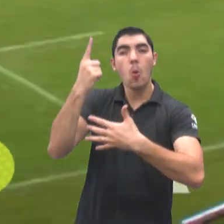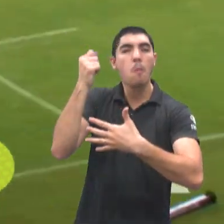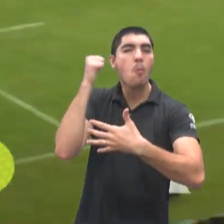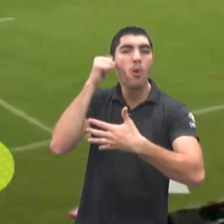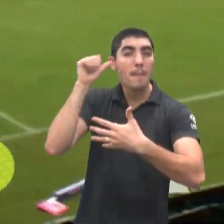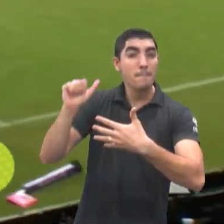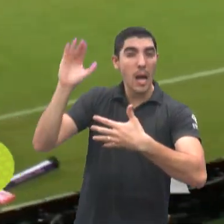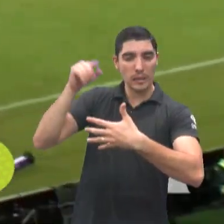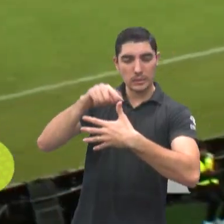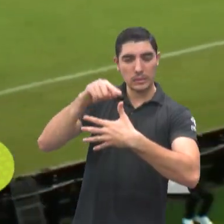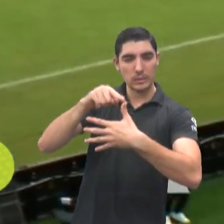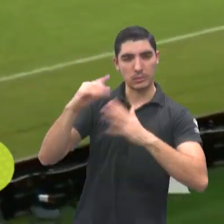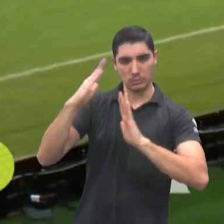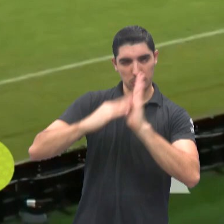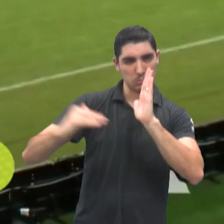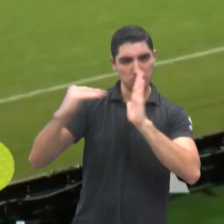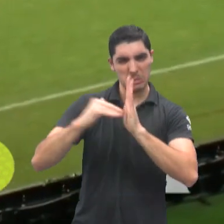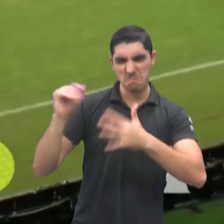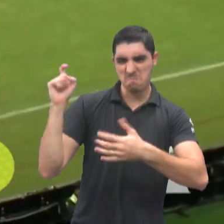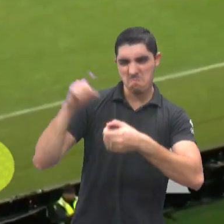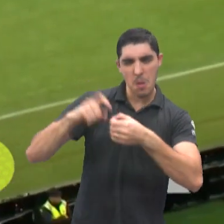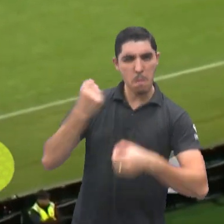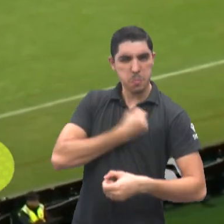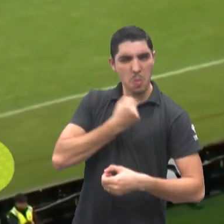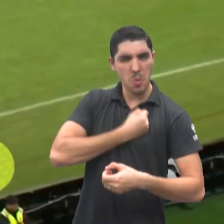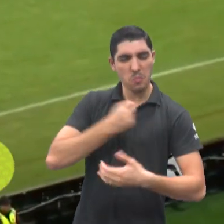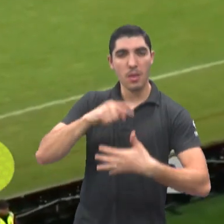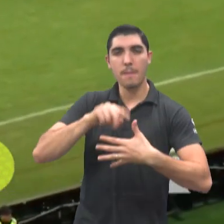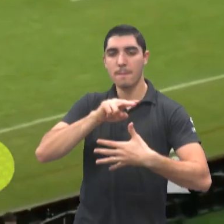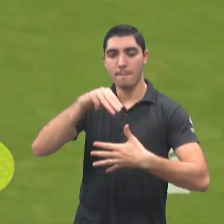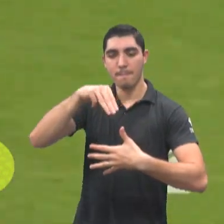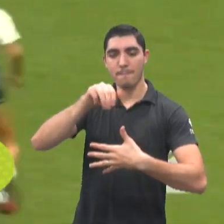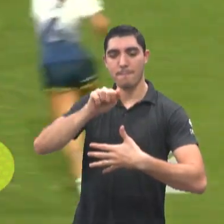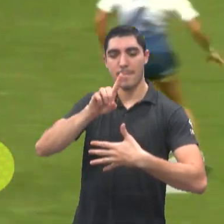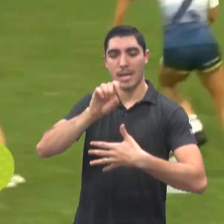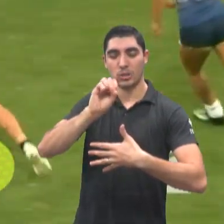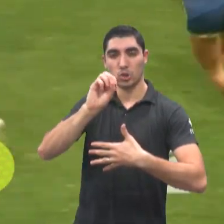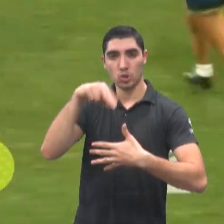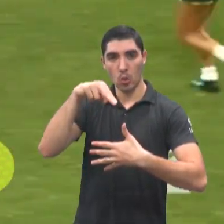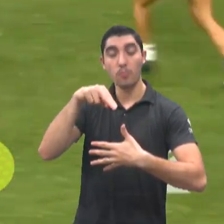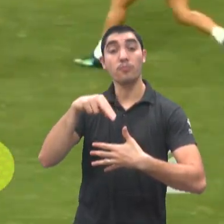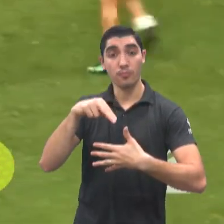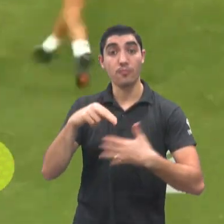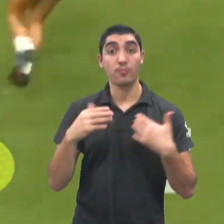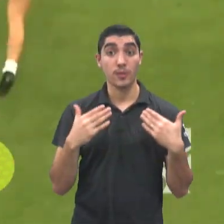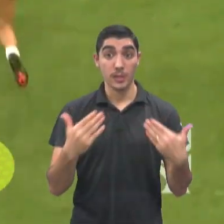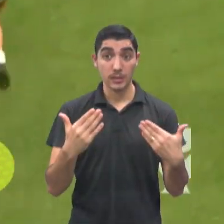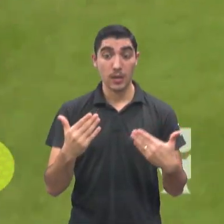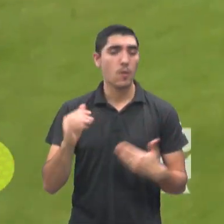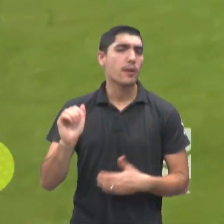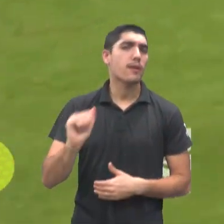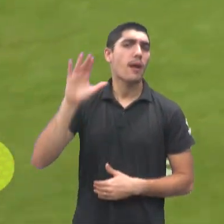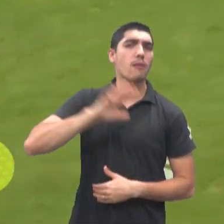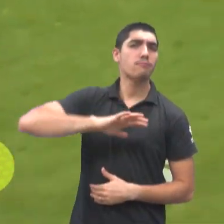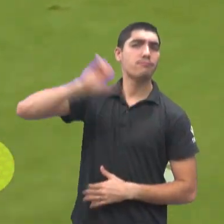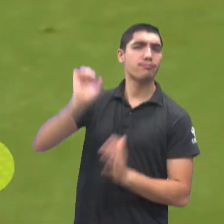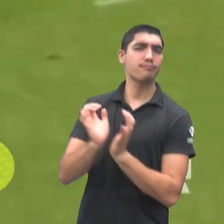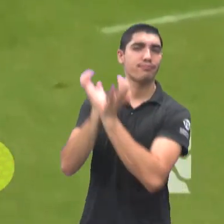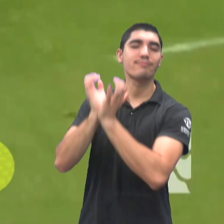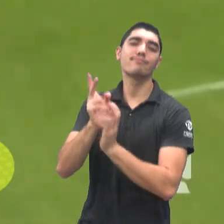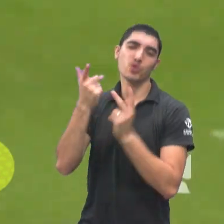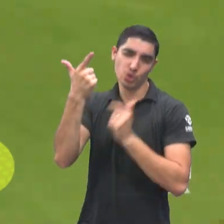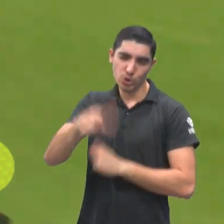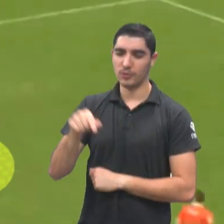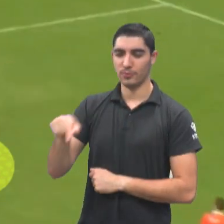eleita a melhor do mundo atualmente, a Madison Levy. As campeãs da etapa de Hong Kong foram novamente a Nova Zelândia,